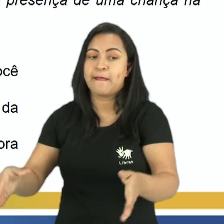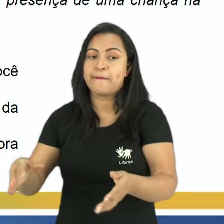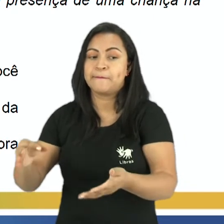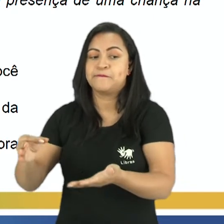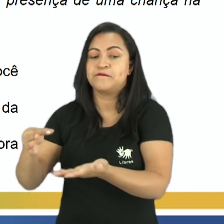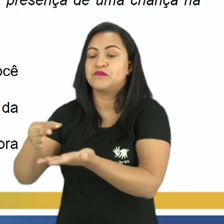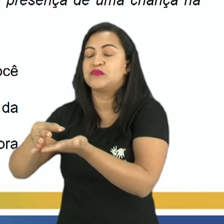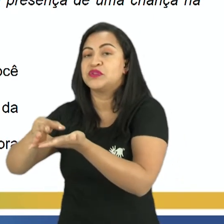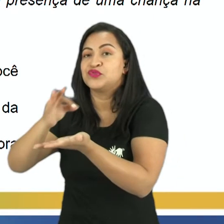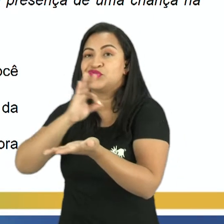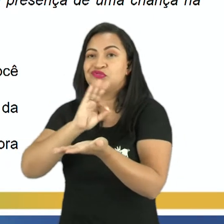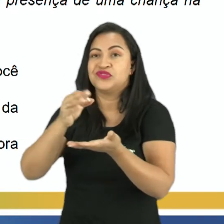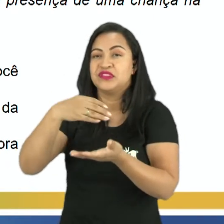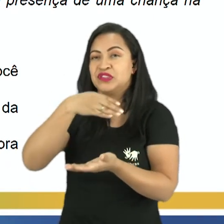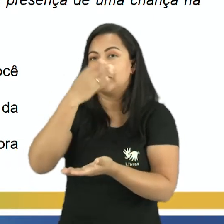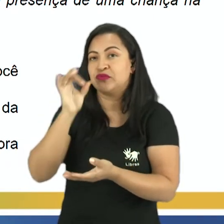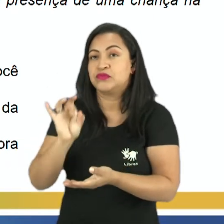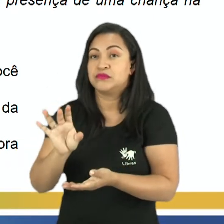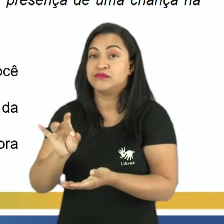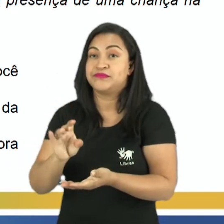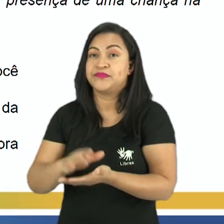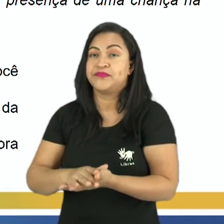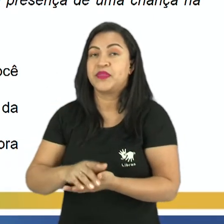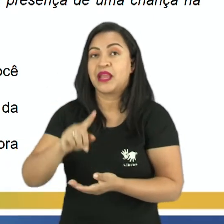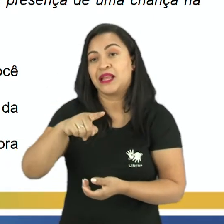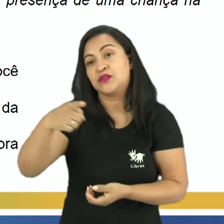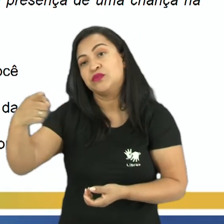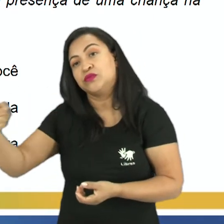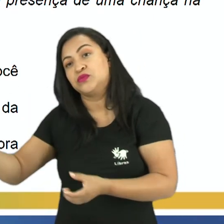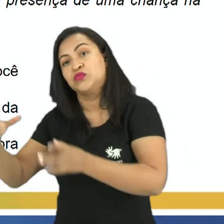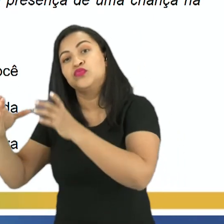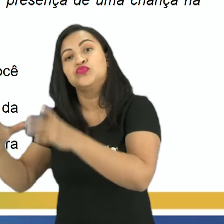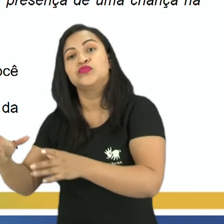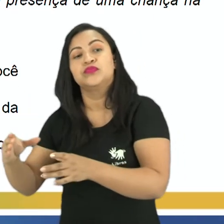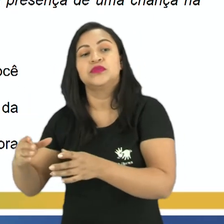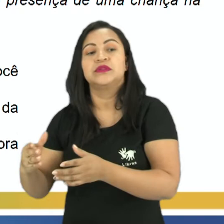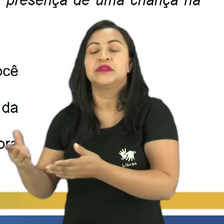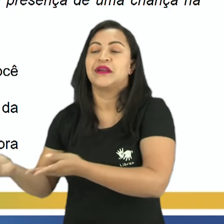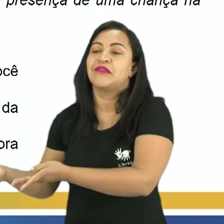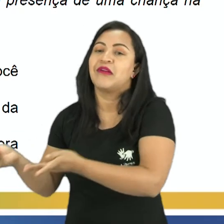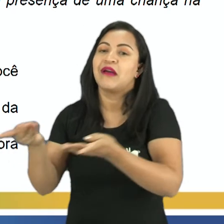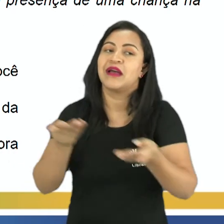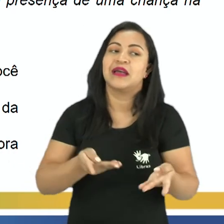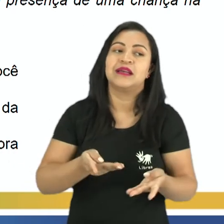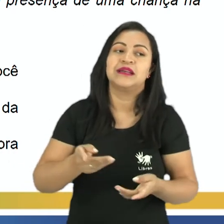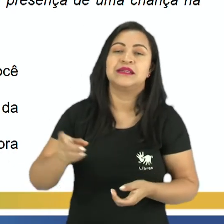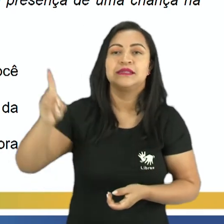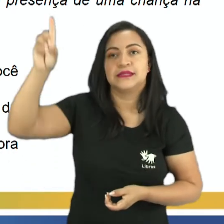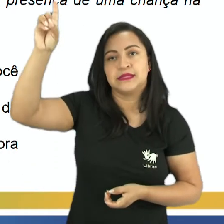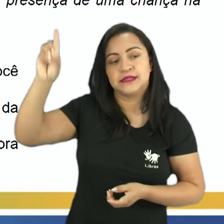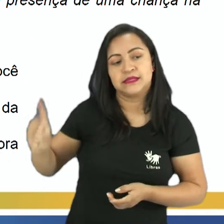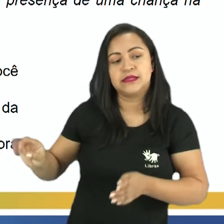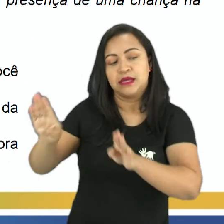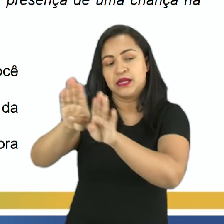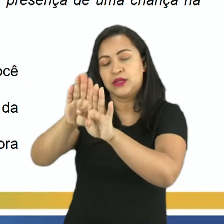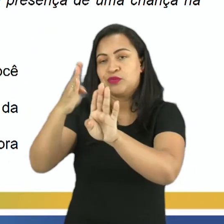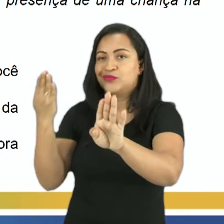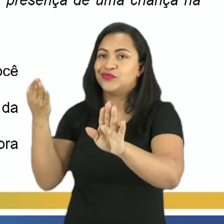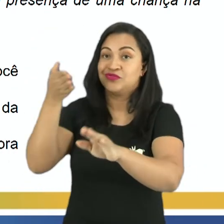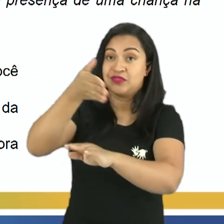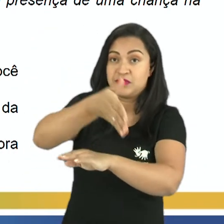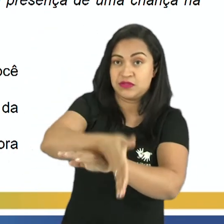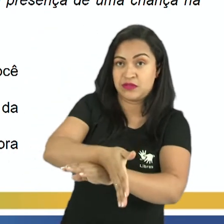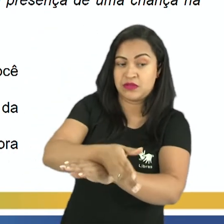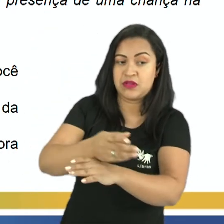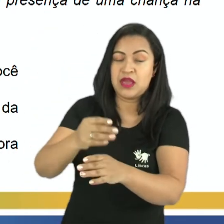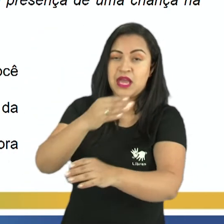algumas frutas apenas. Em segundo plano, a sala de visitas. No fundo, à direita, uma porta de entrada e uma janela